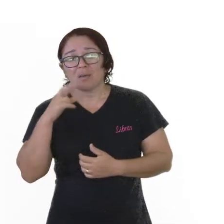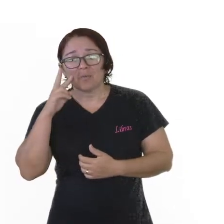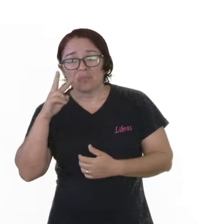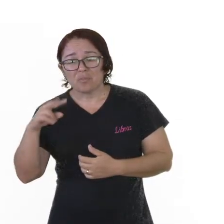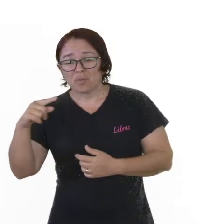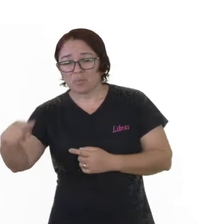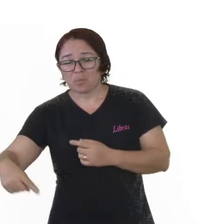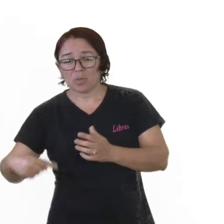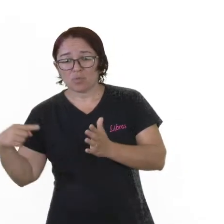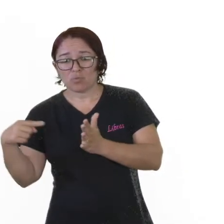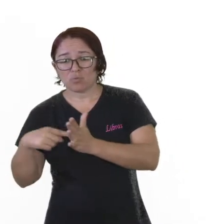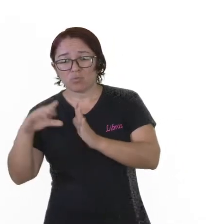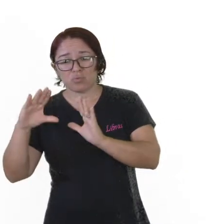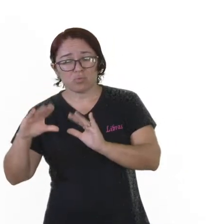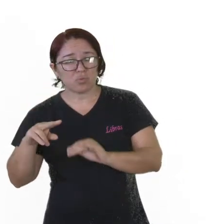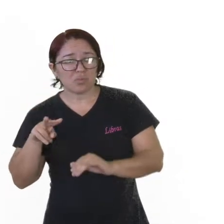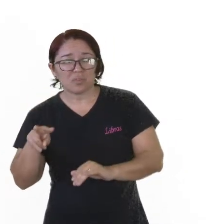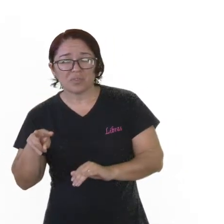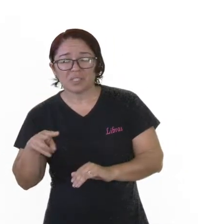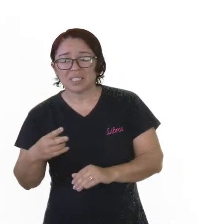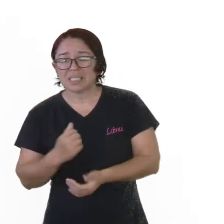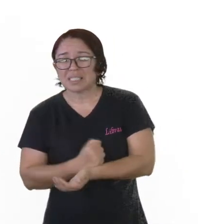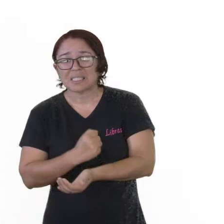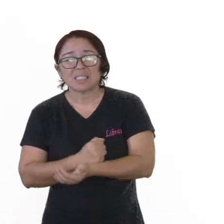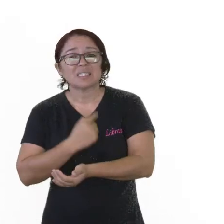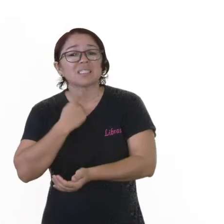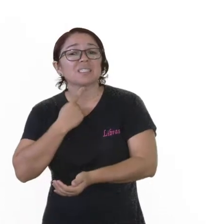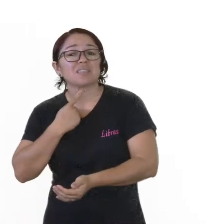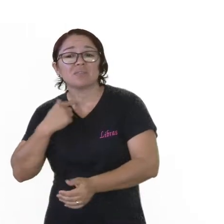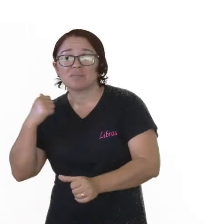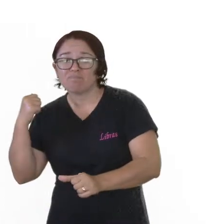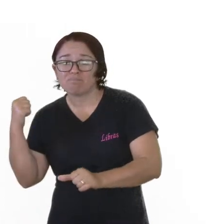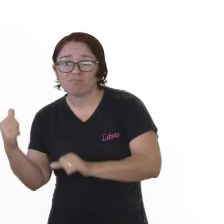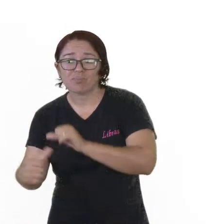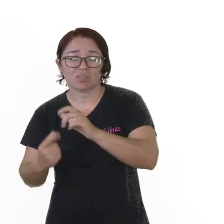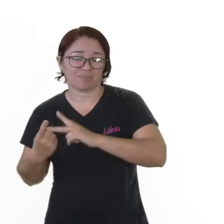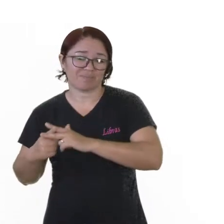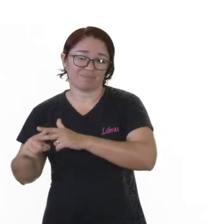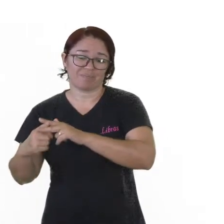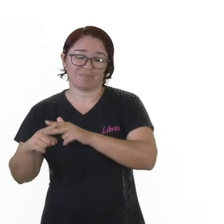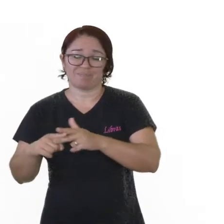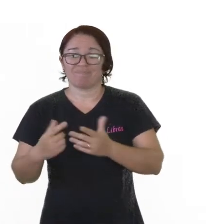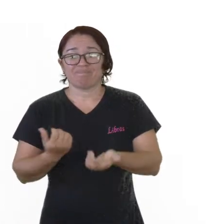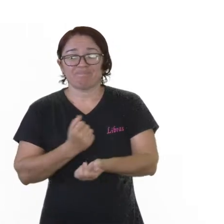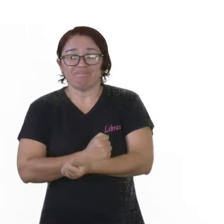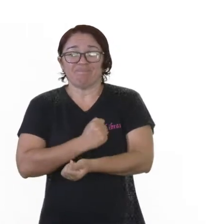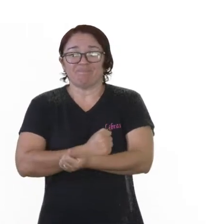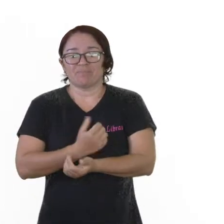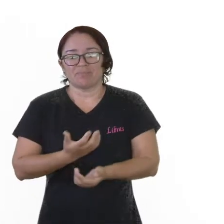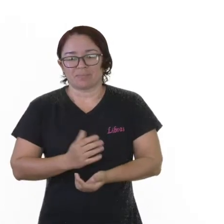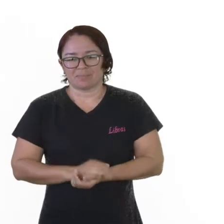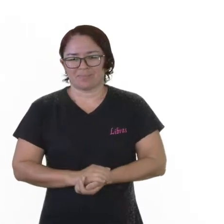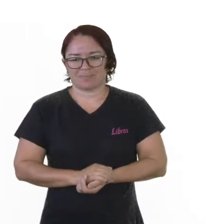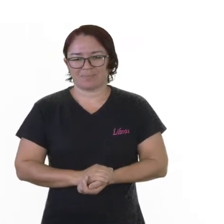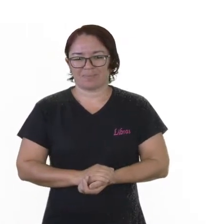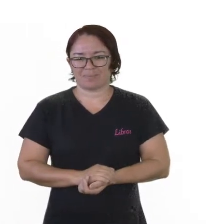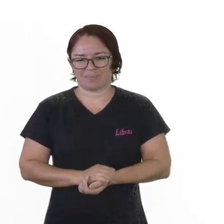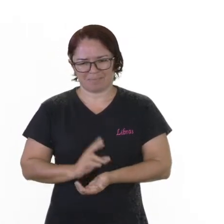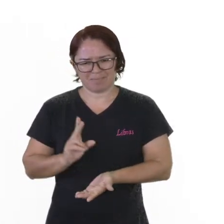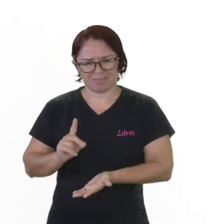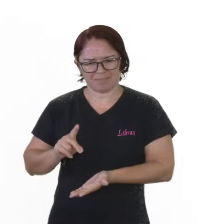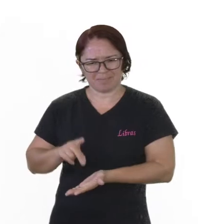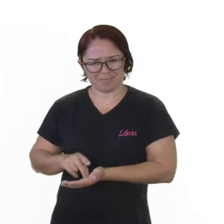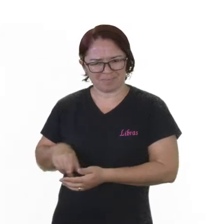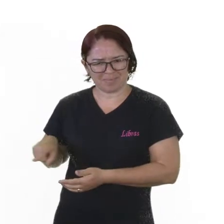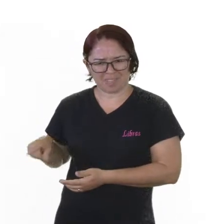pneu furado. Era como se fosse algo sem controle, né? Um impulso dele. Será que isso foi